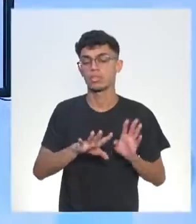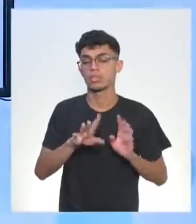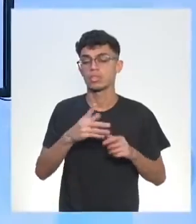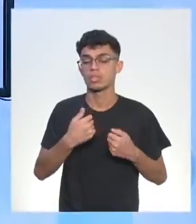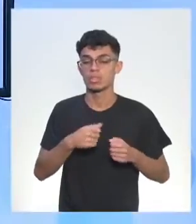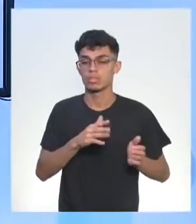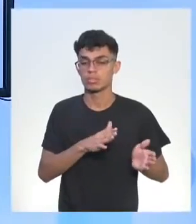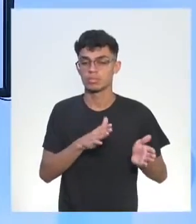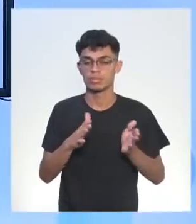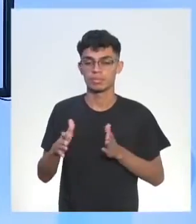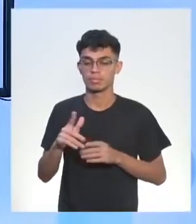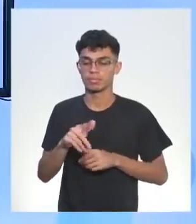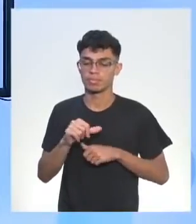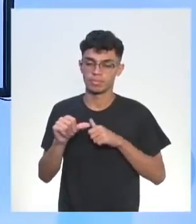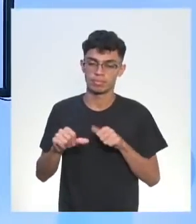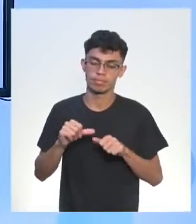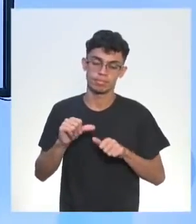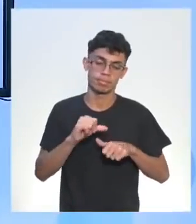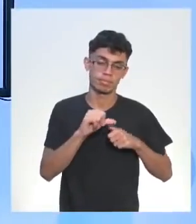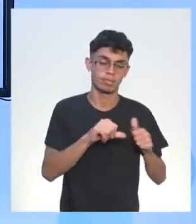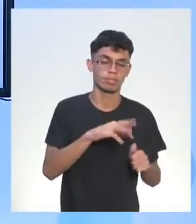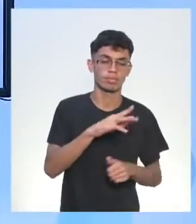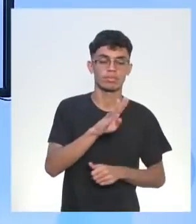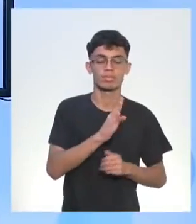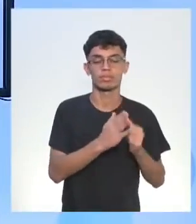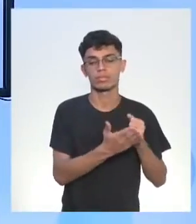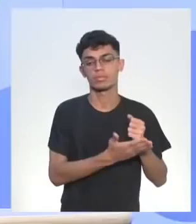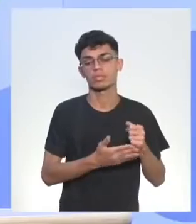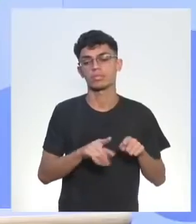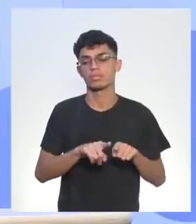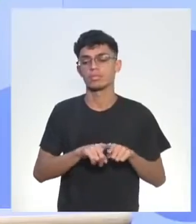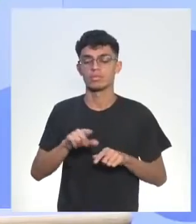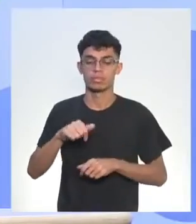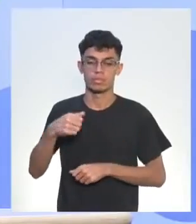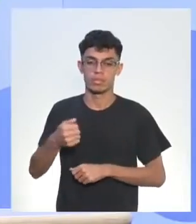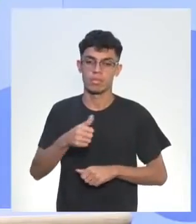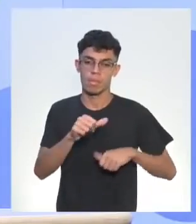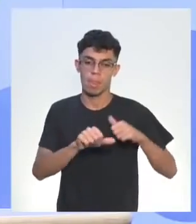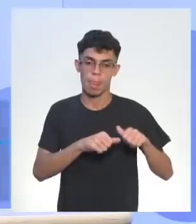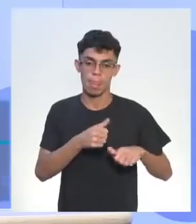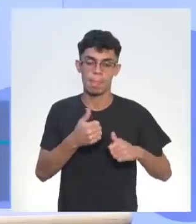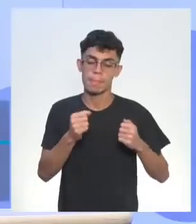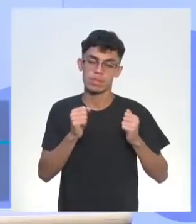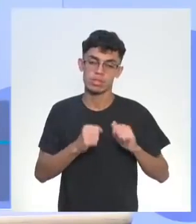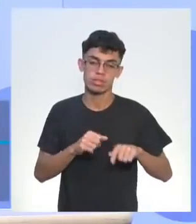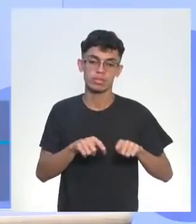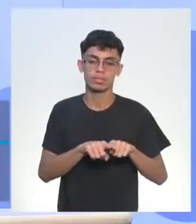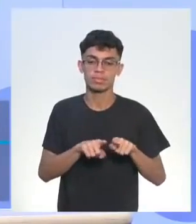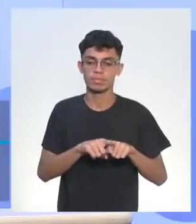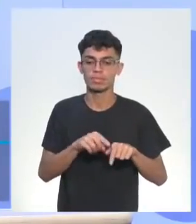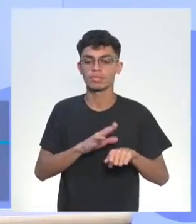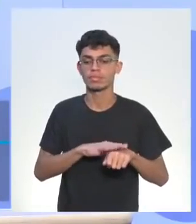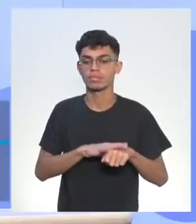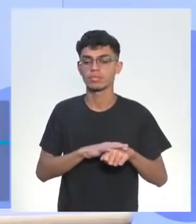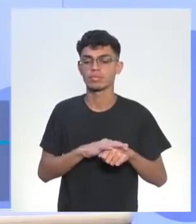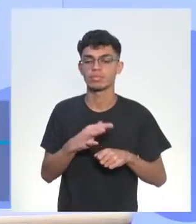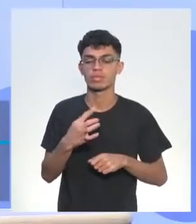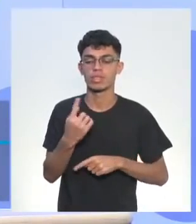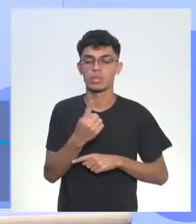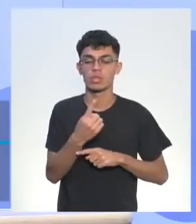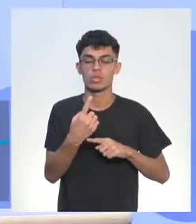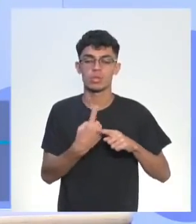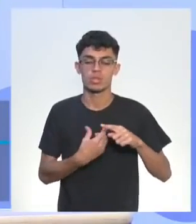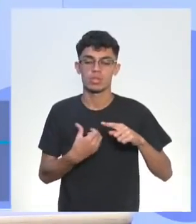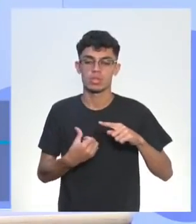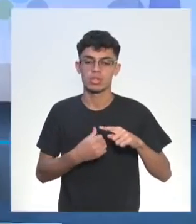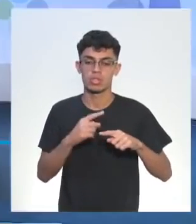passos. Inverte a base e inverte o sinal. Combinado? Se a ordem também, você poderia ter feito 1 sobre